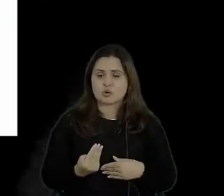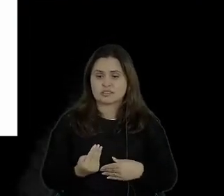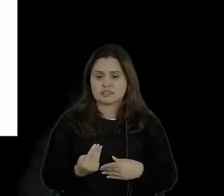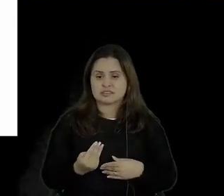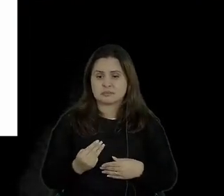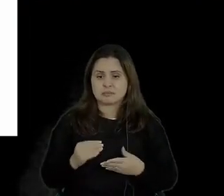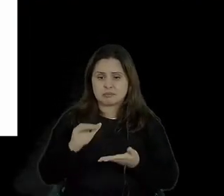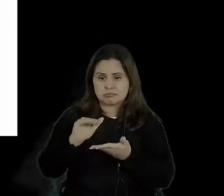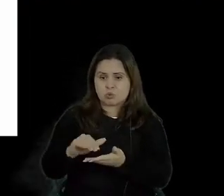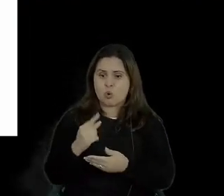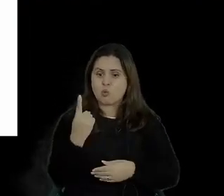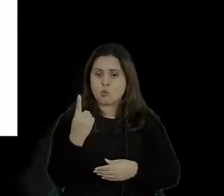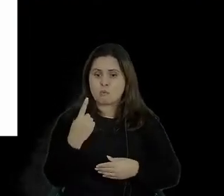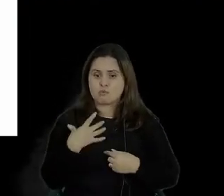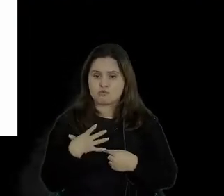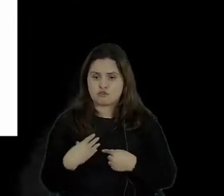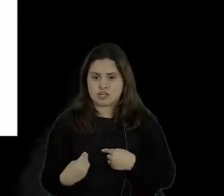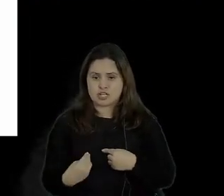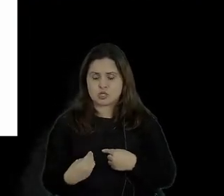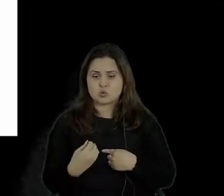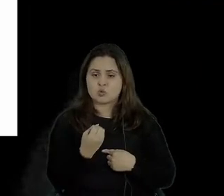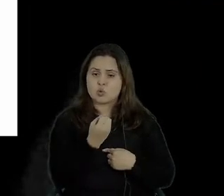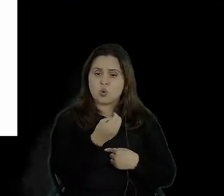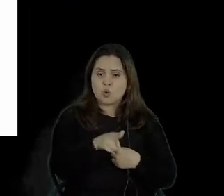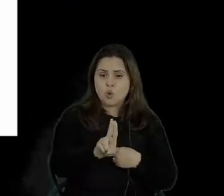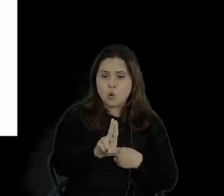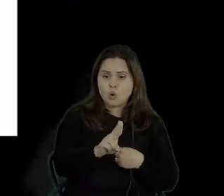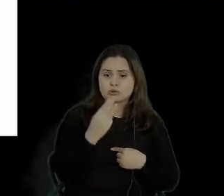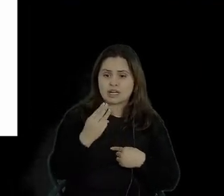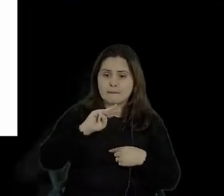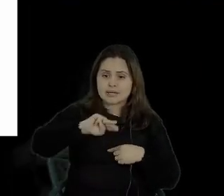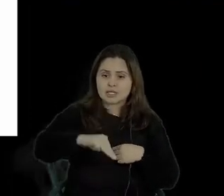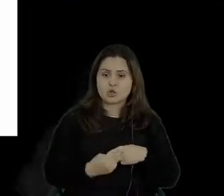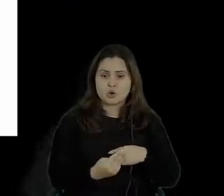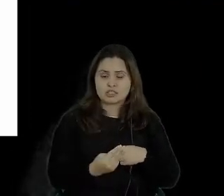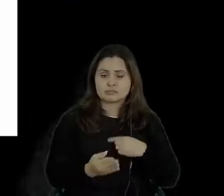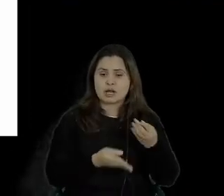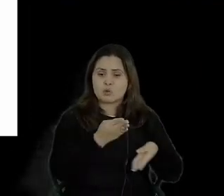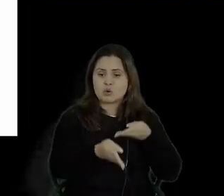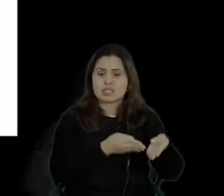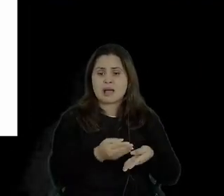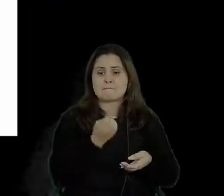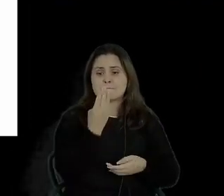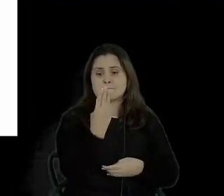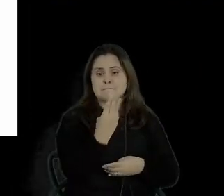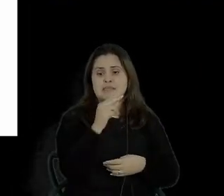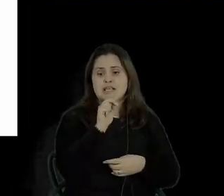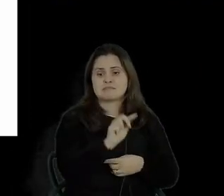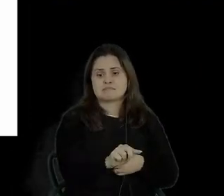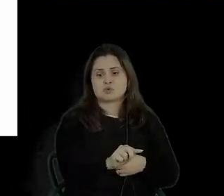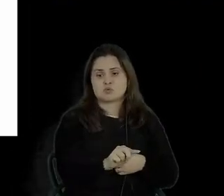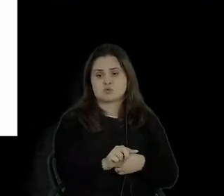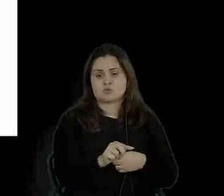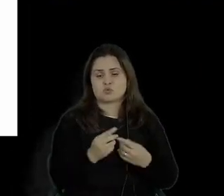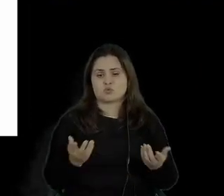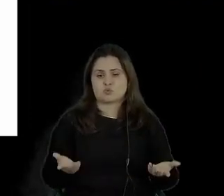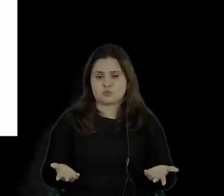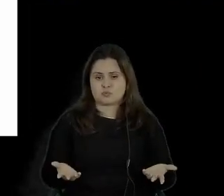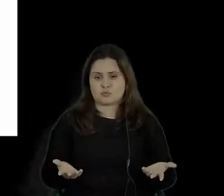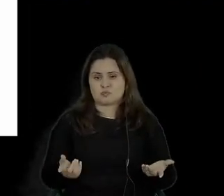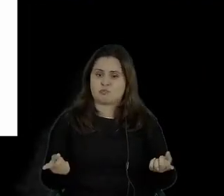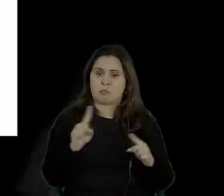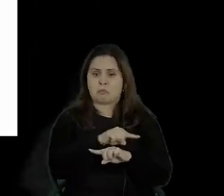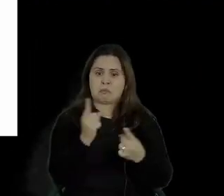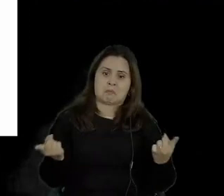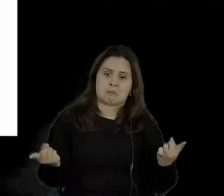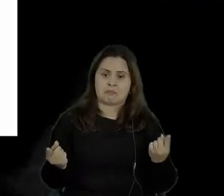criança ou 3 milhões para tratar 1.000 crianças. Só tem 3 milhões. Não é 3 milhões para tratar uma. Então,